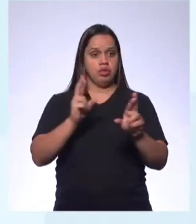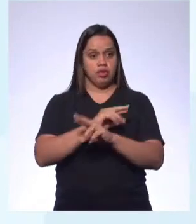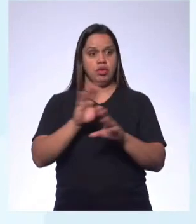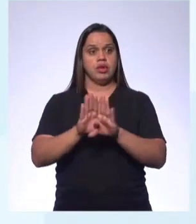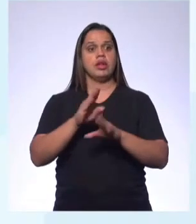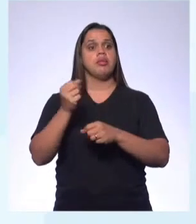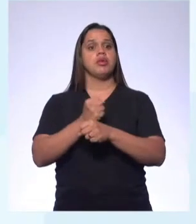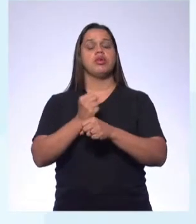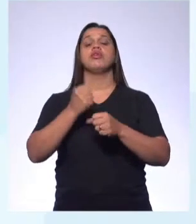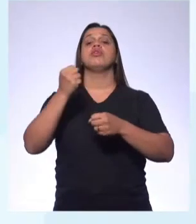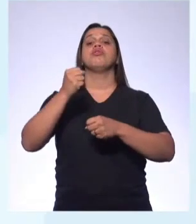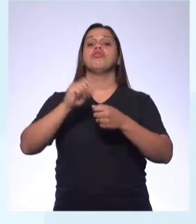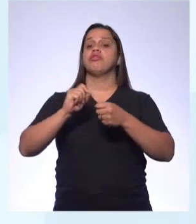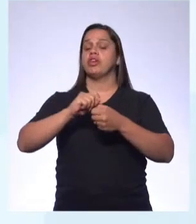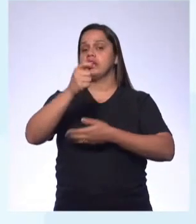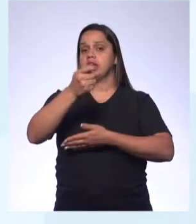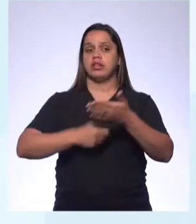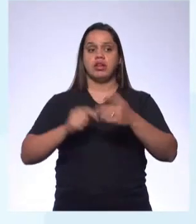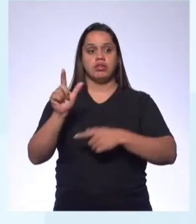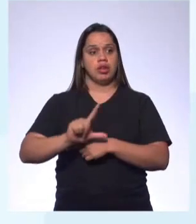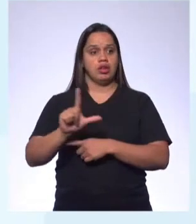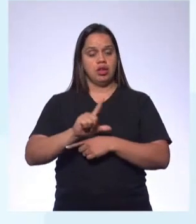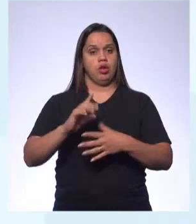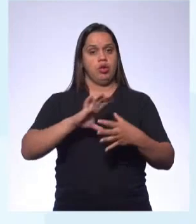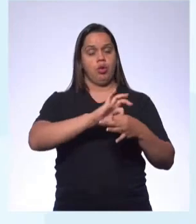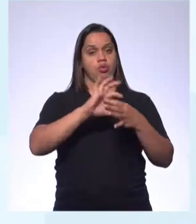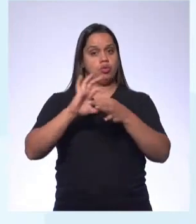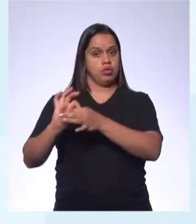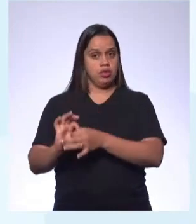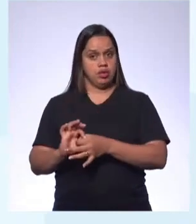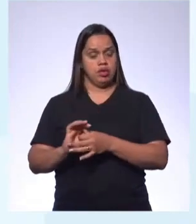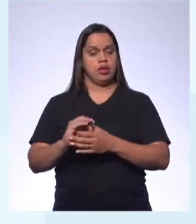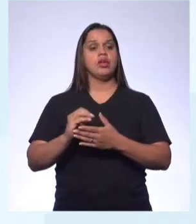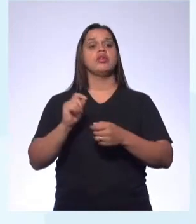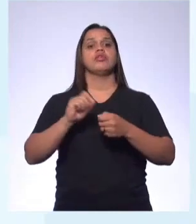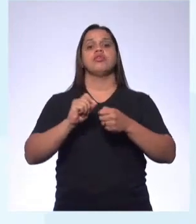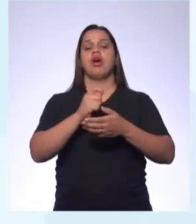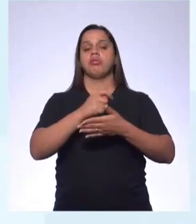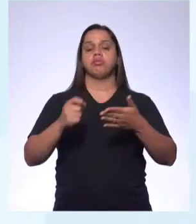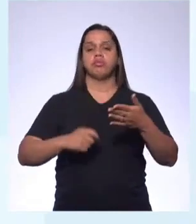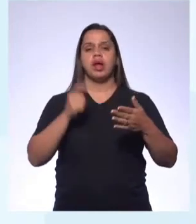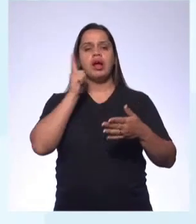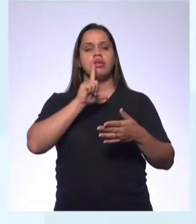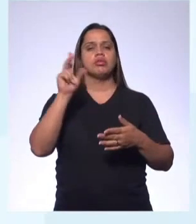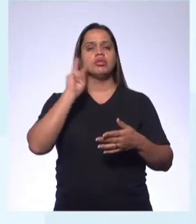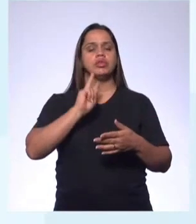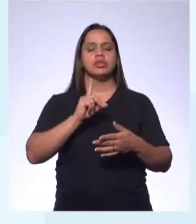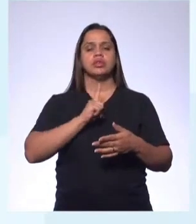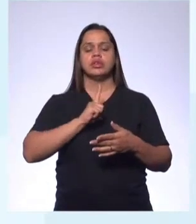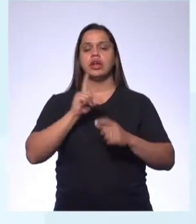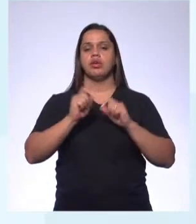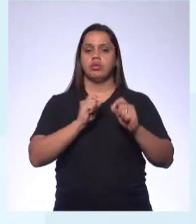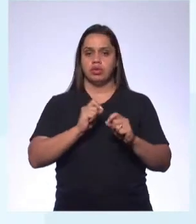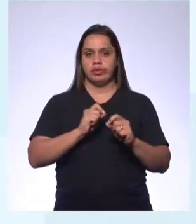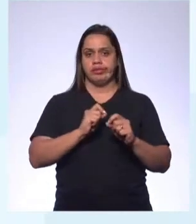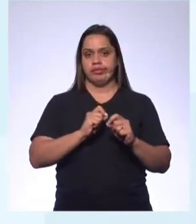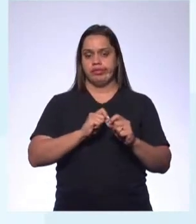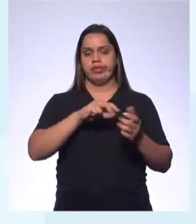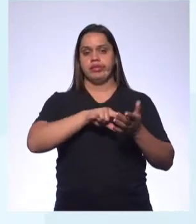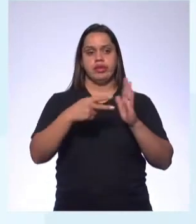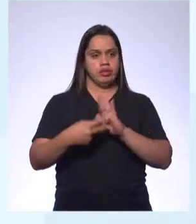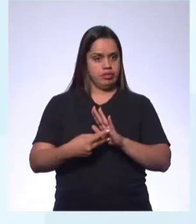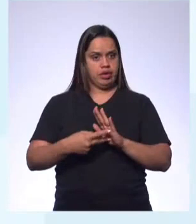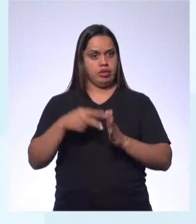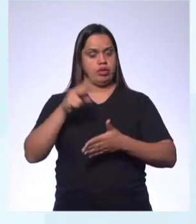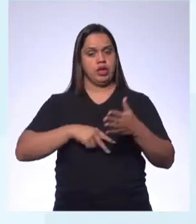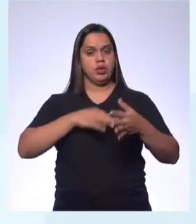literário com os contextos de produção, para atribuir significados de leituras críticas em diferentes situações.